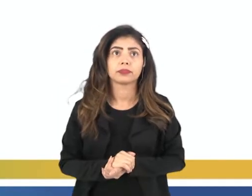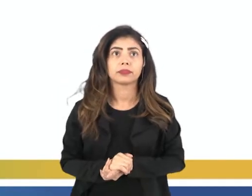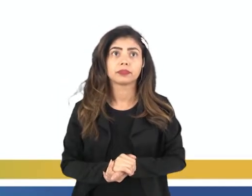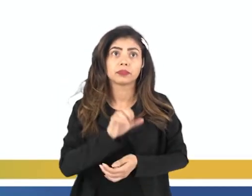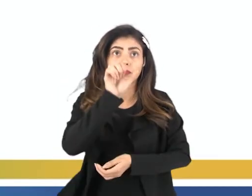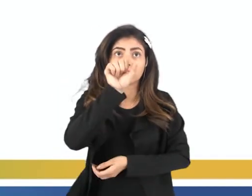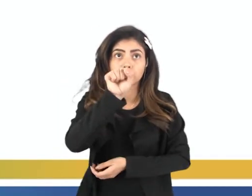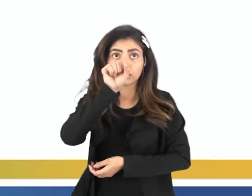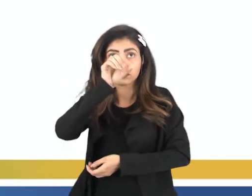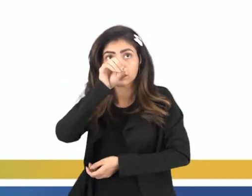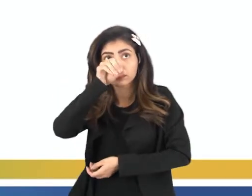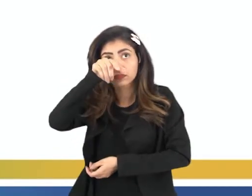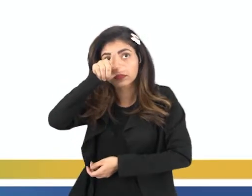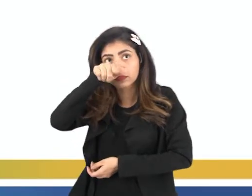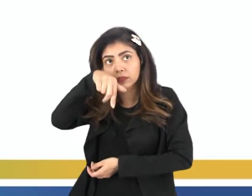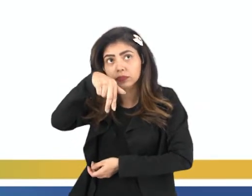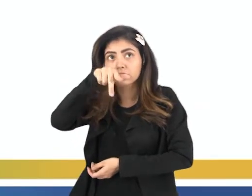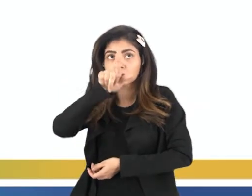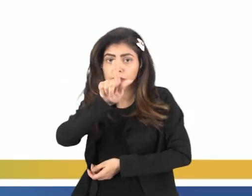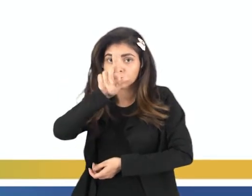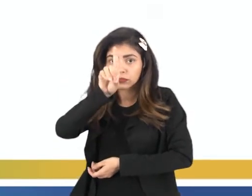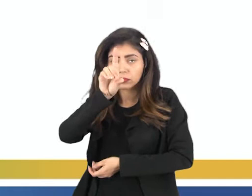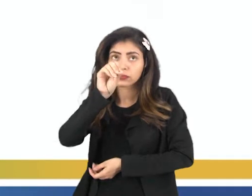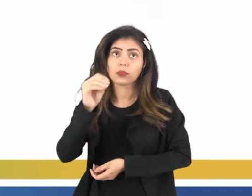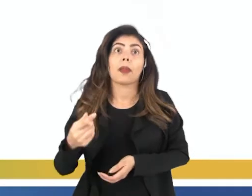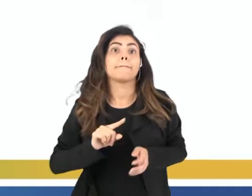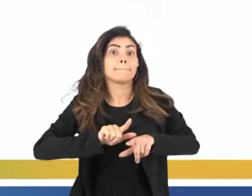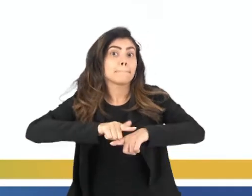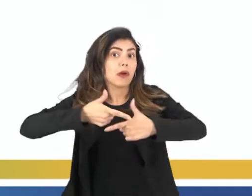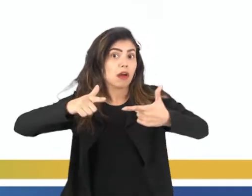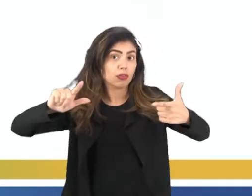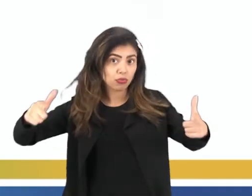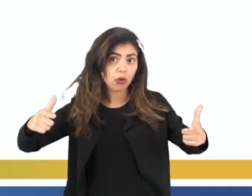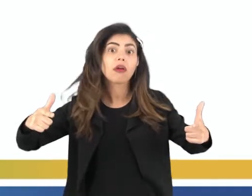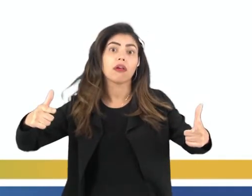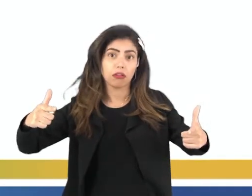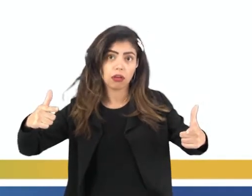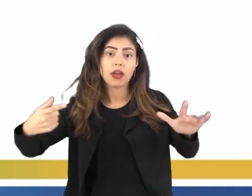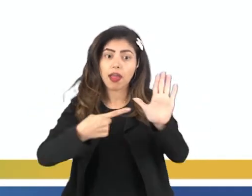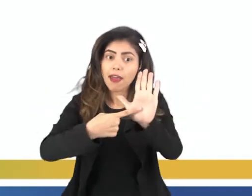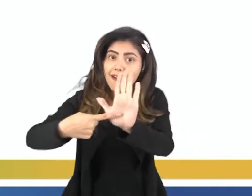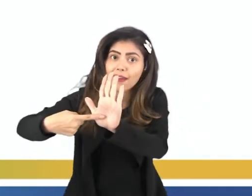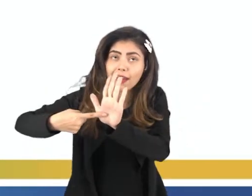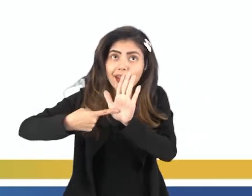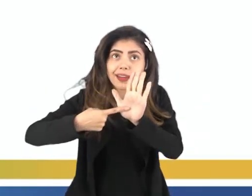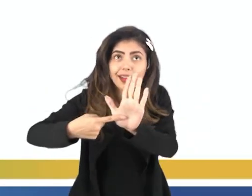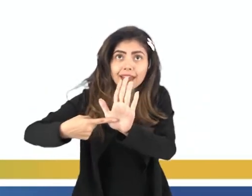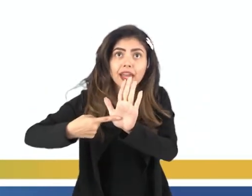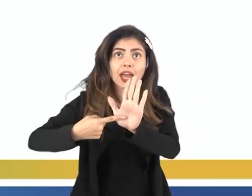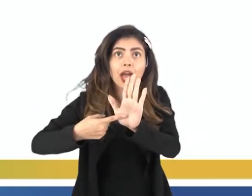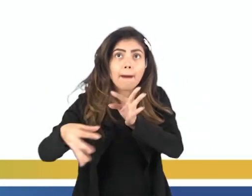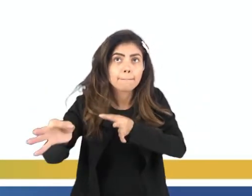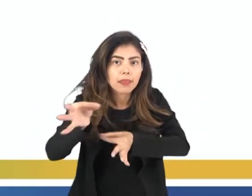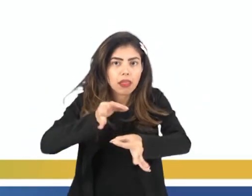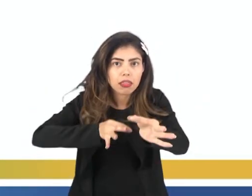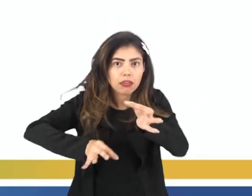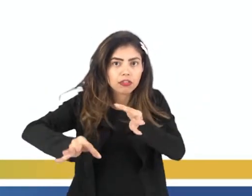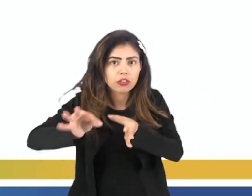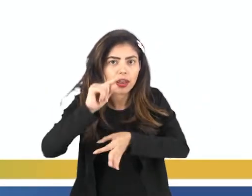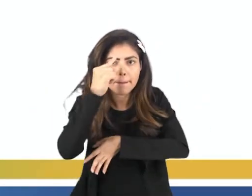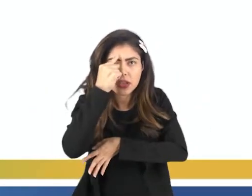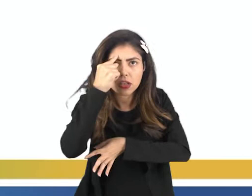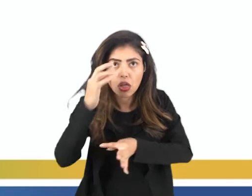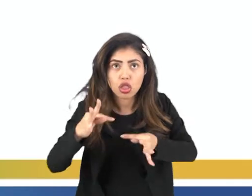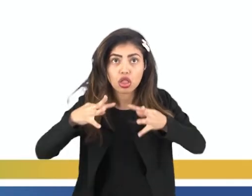é uma das maiores referências quando falamos de cidade inteligente. Ela foi planejada